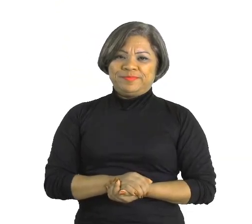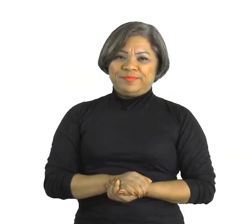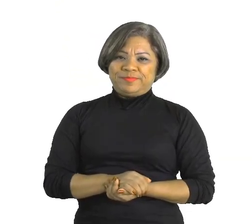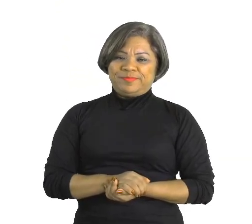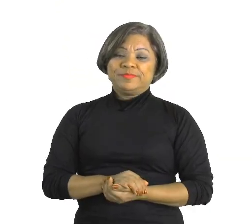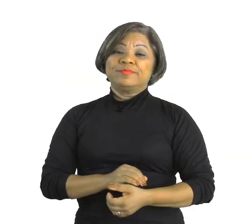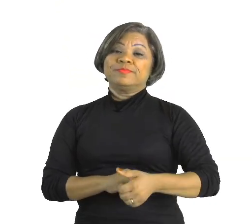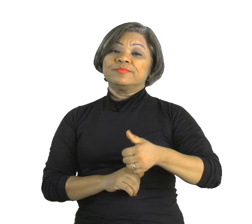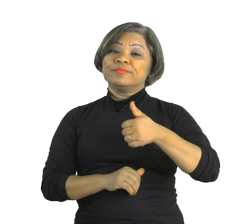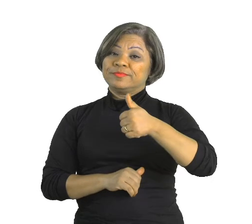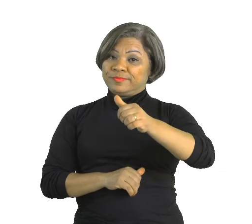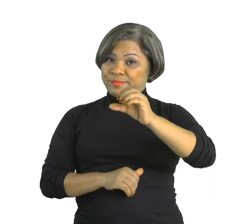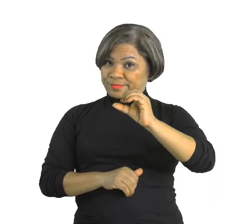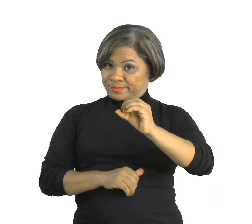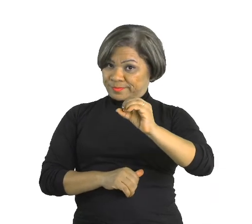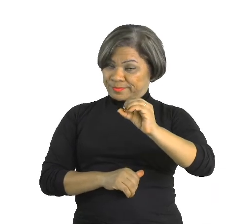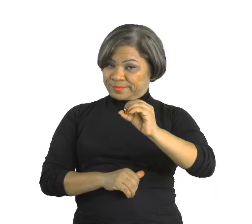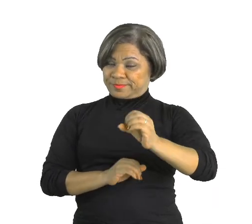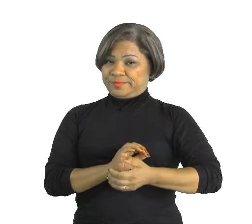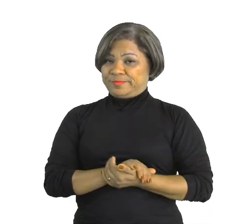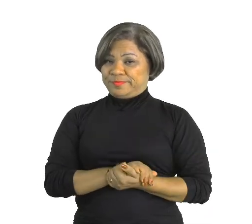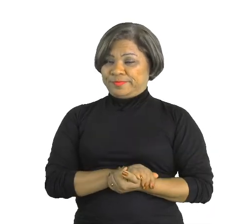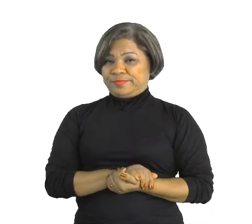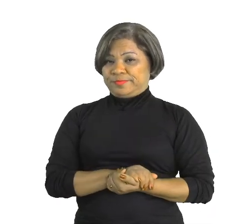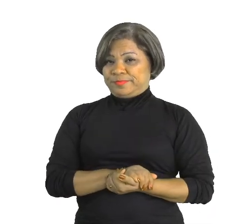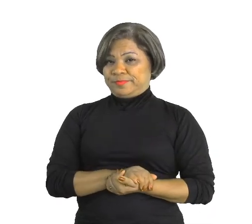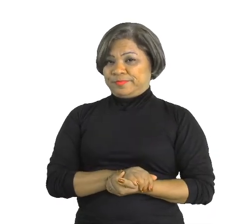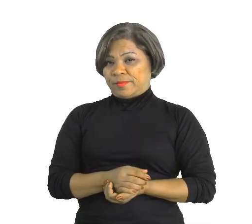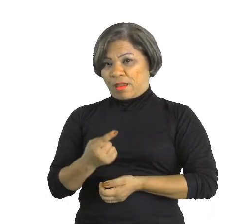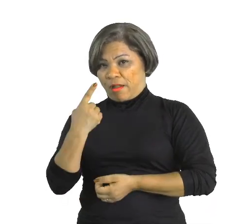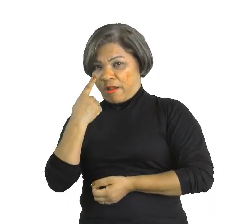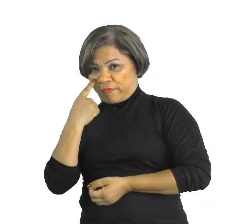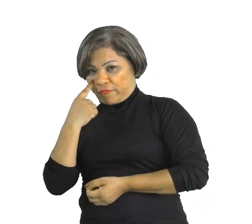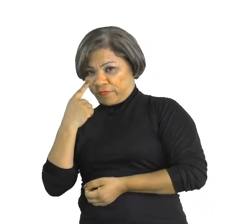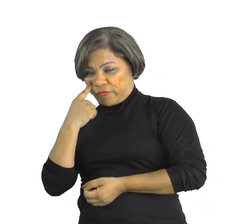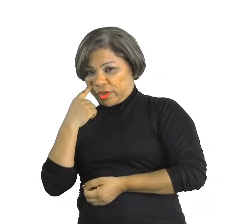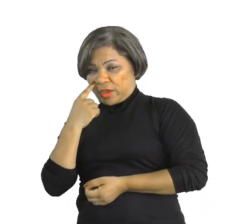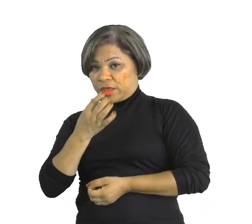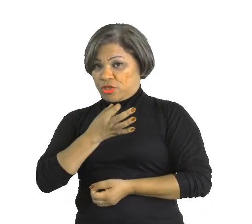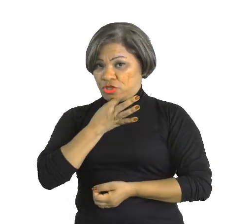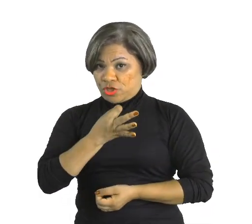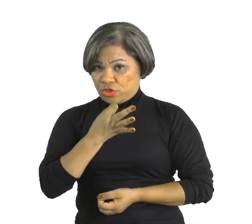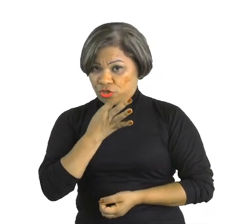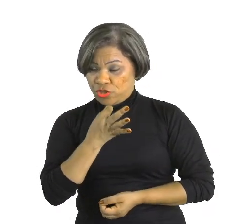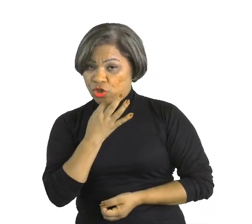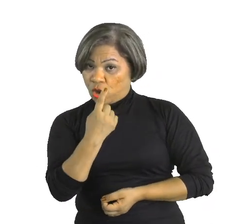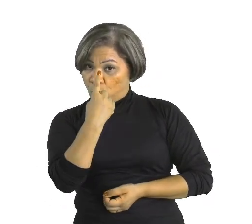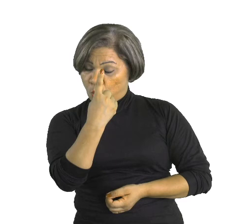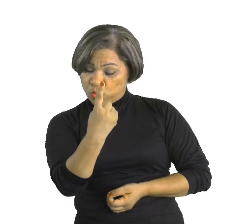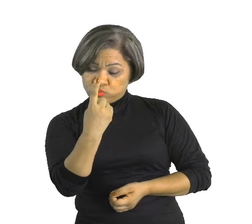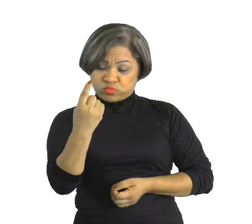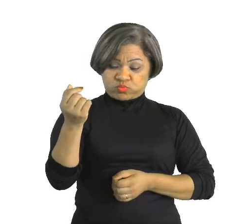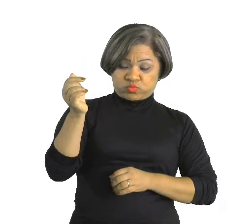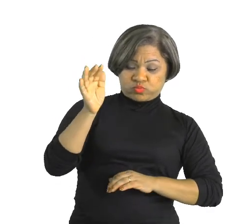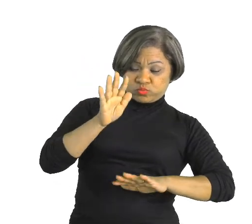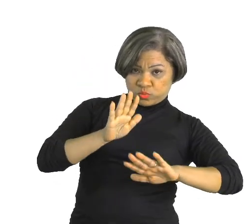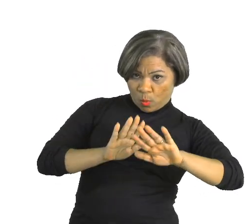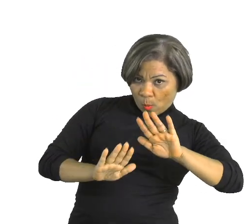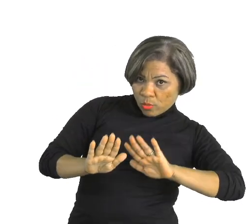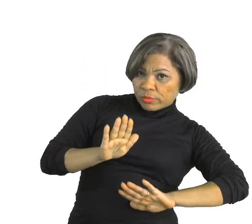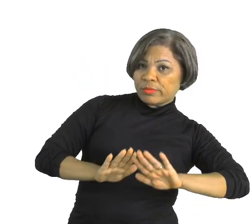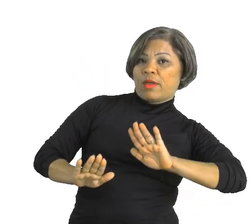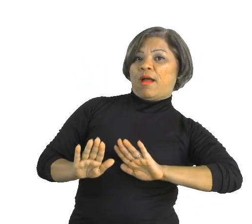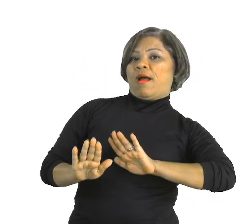Questão 10. Veja a dica sobre um dos cuidados que os pais devem ter quando as crianças utilizam